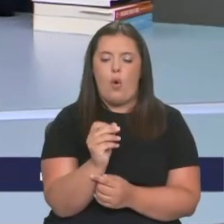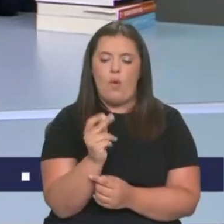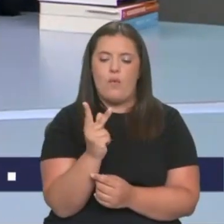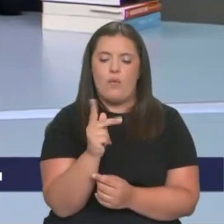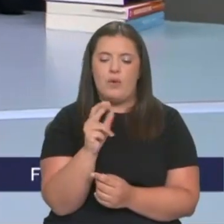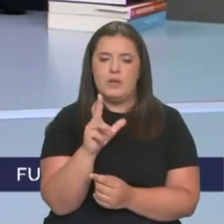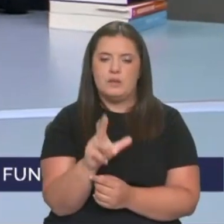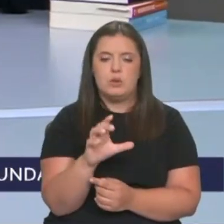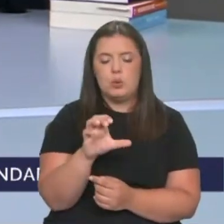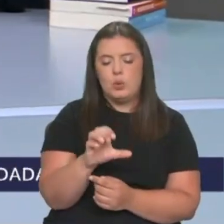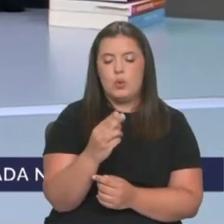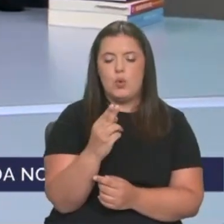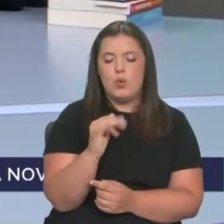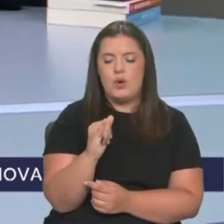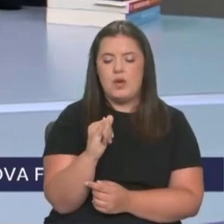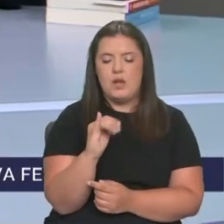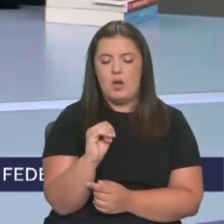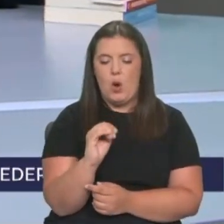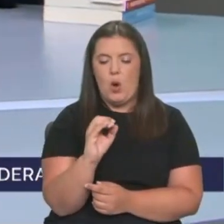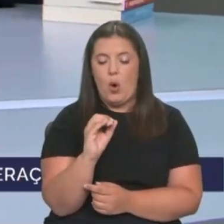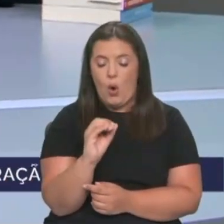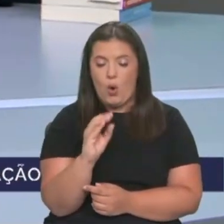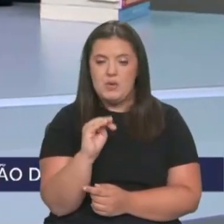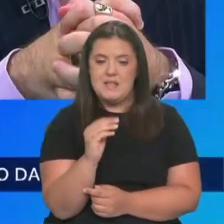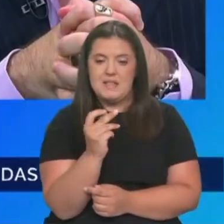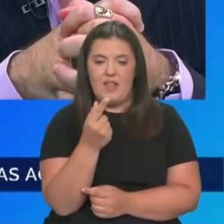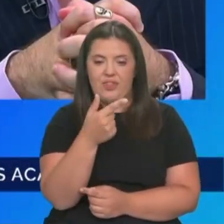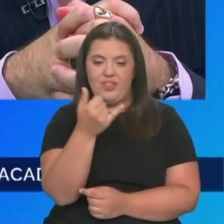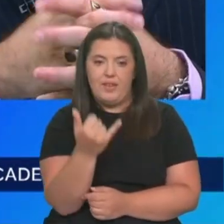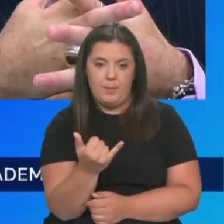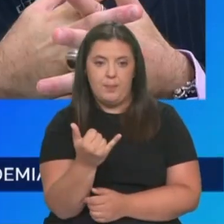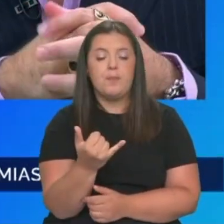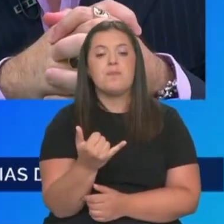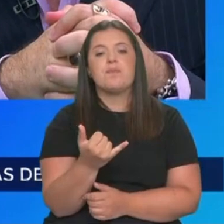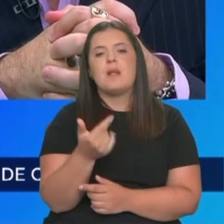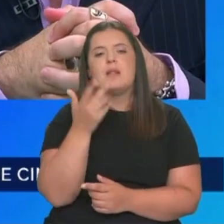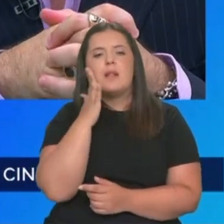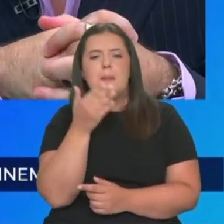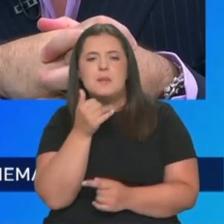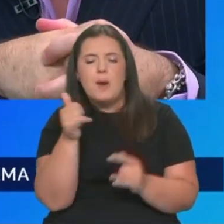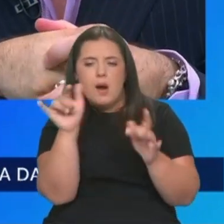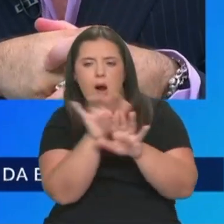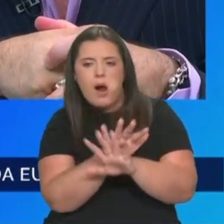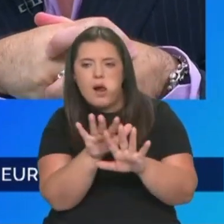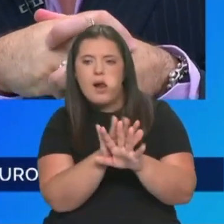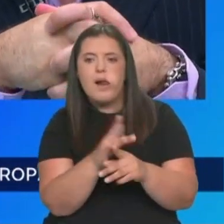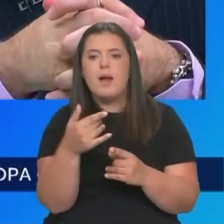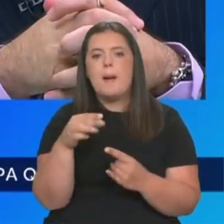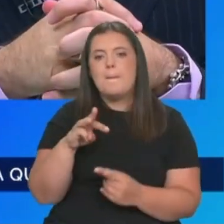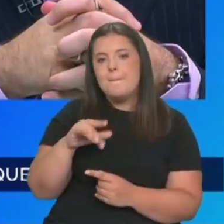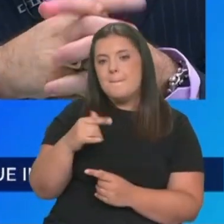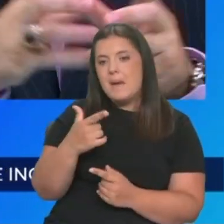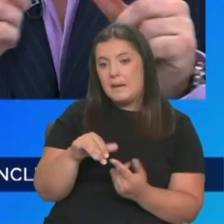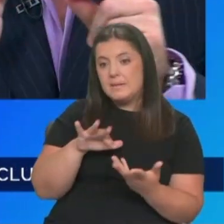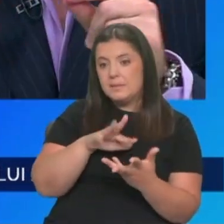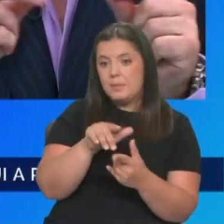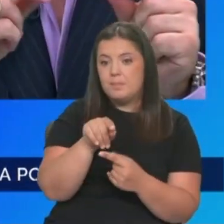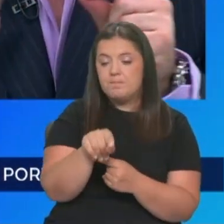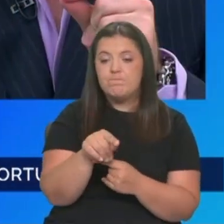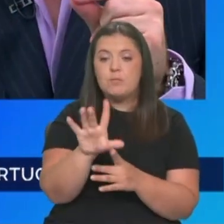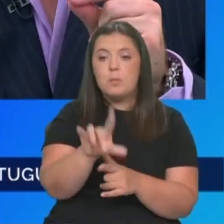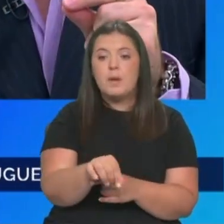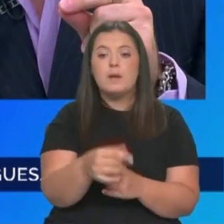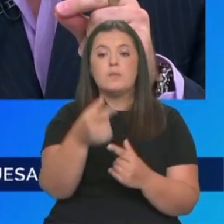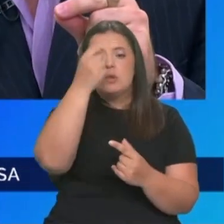lá anda há alguns anos a percorrer a Cratera Gale, a tentar perceber os mistérios de Marte e também a história de